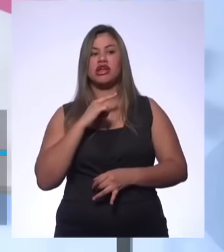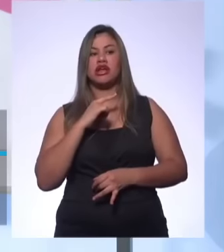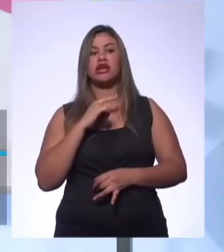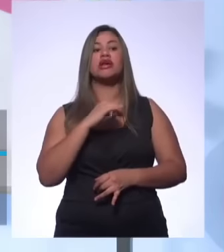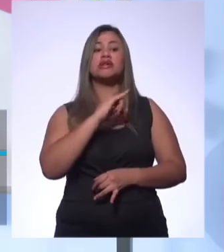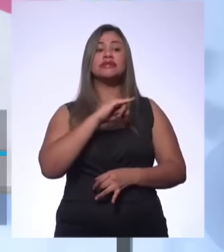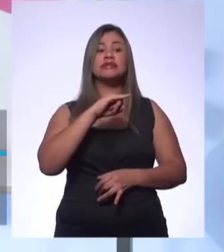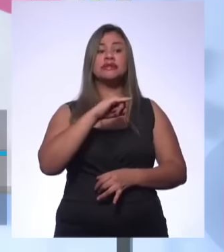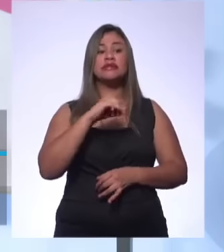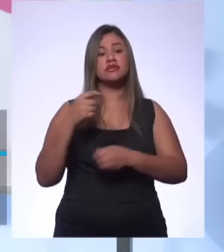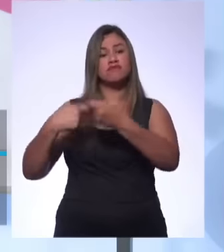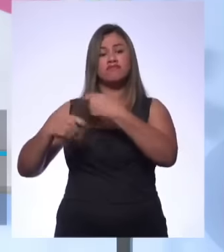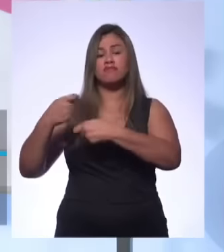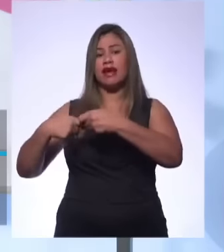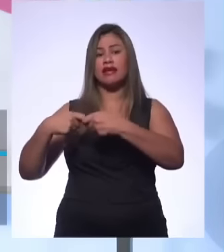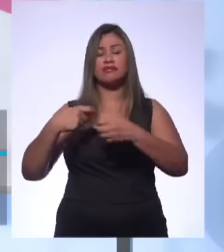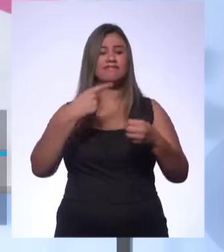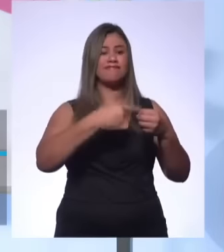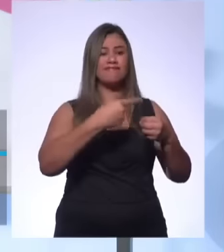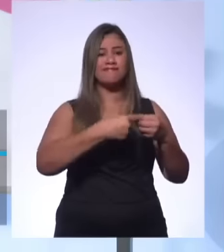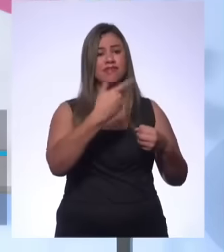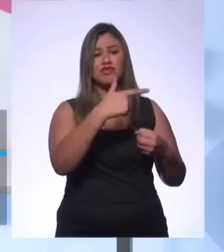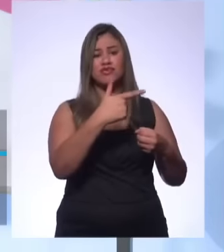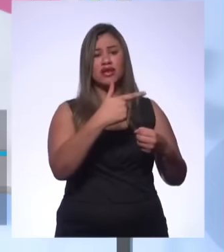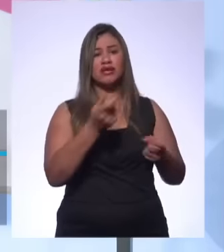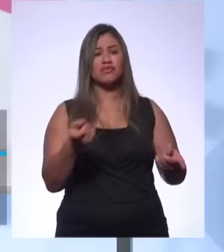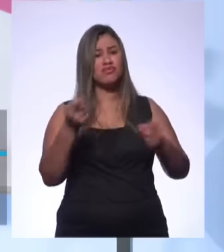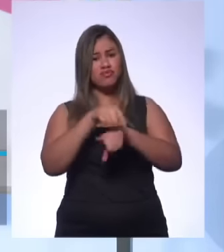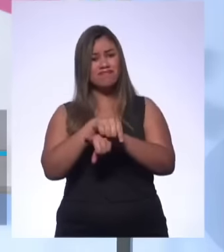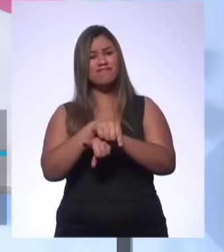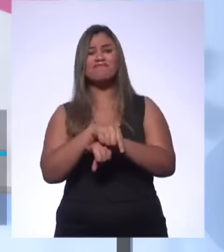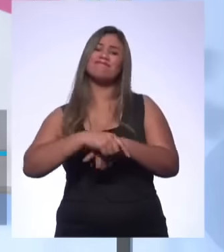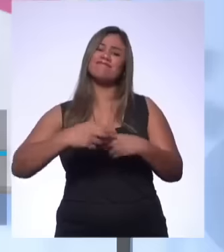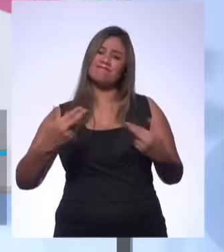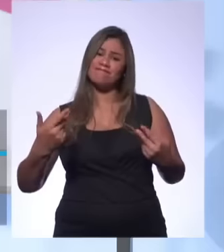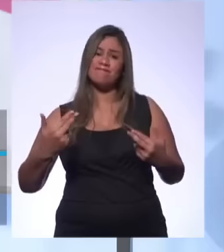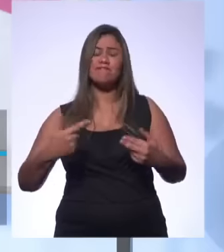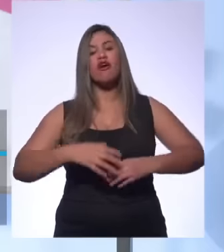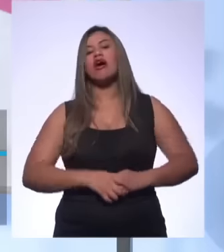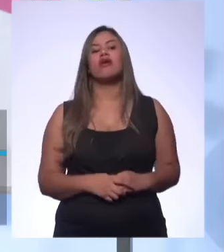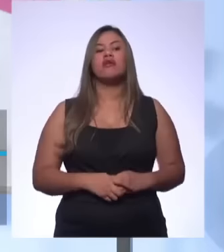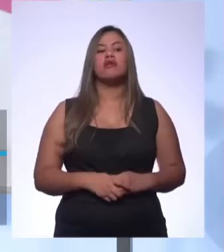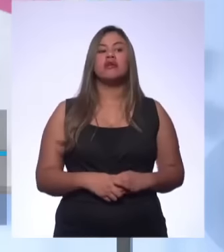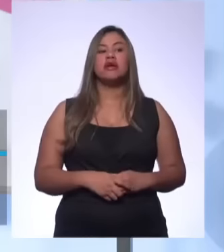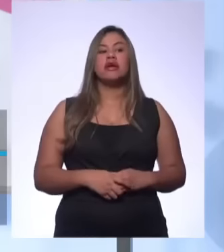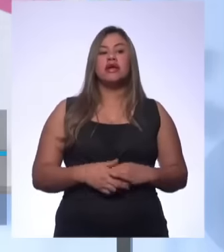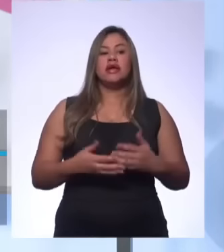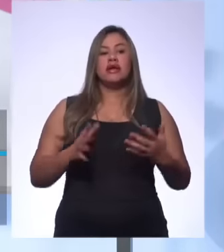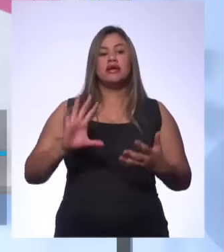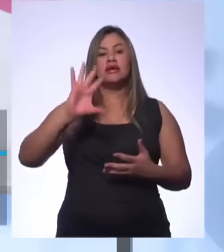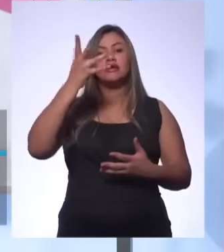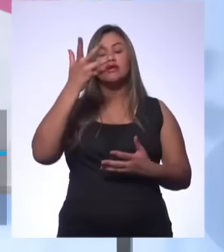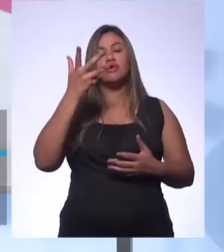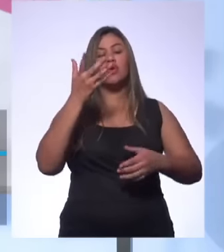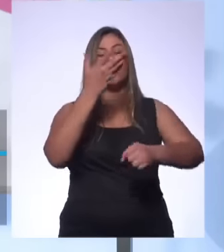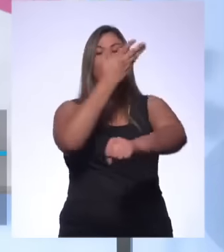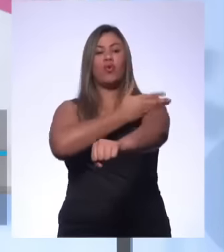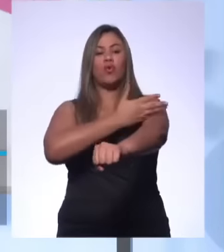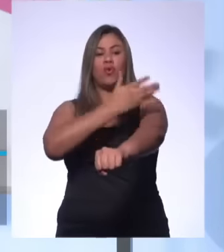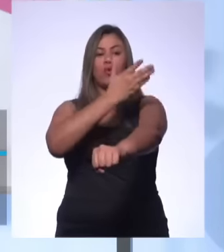um comércio, nós não temos a cidade. Se não tiver a cidade, não tem o comércio. Isso aconteceu neste momento de transição do mundo